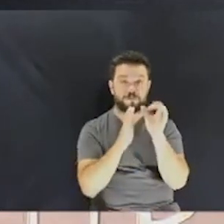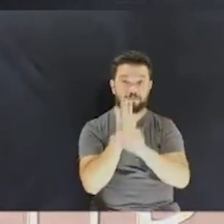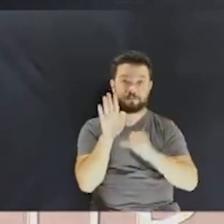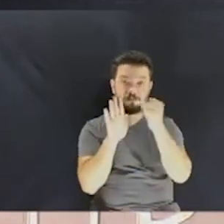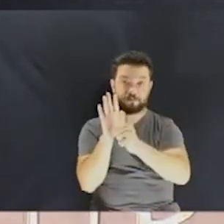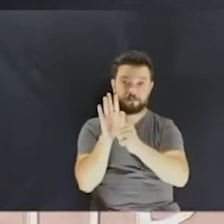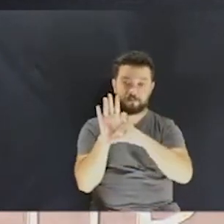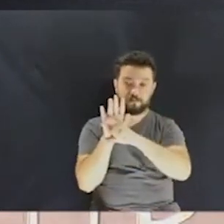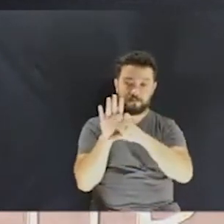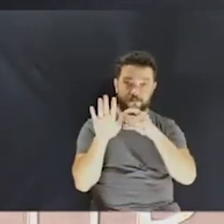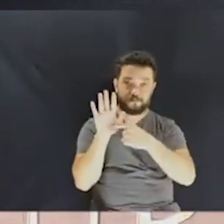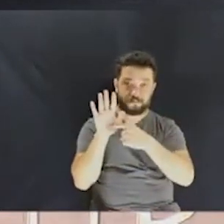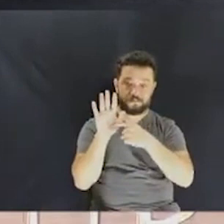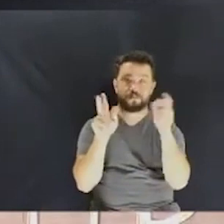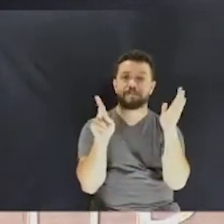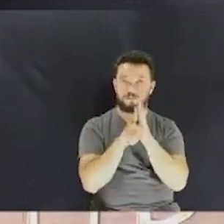033009/2023, da CCJ.